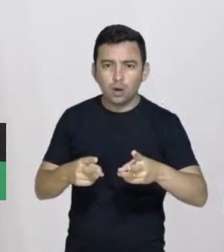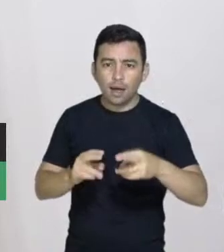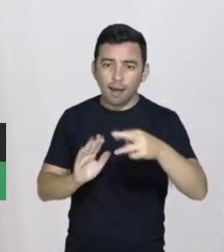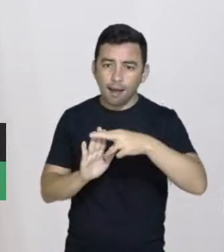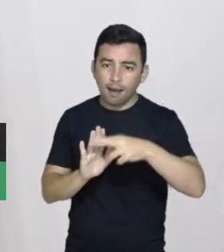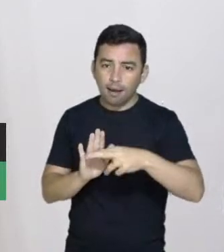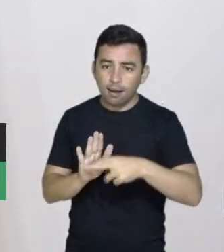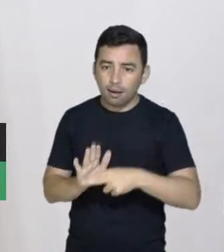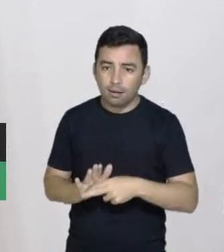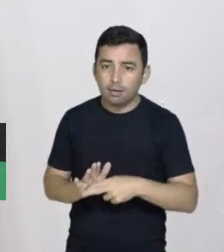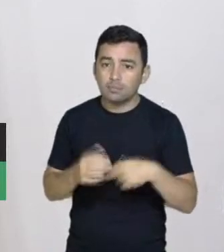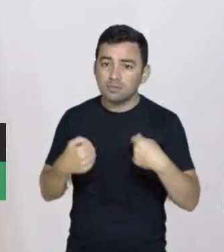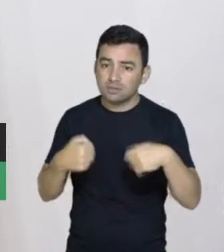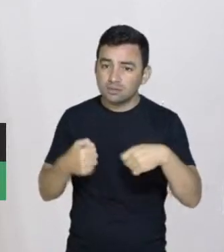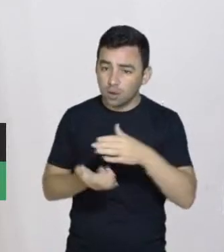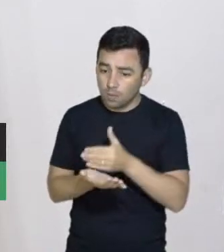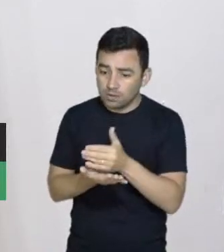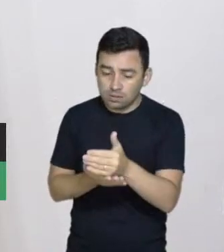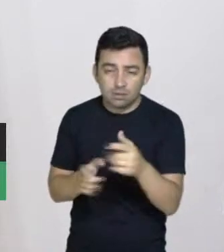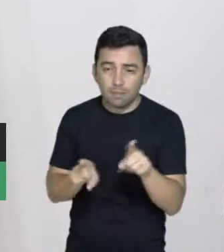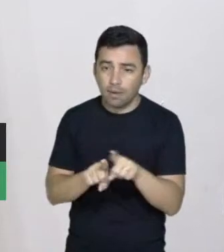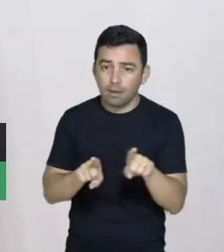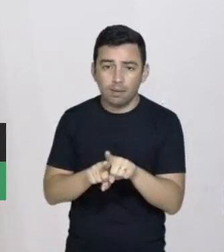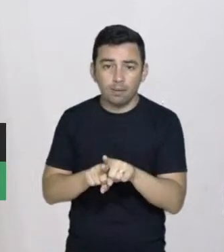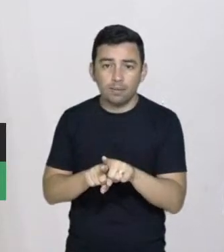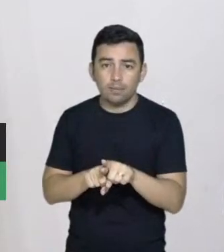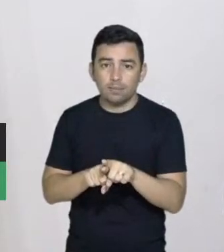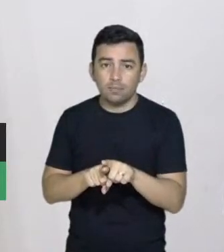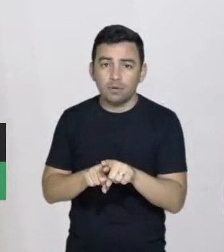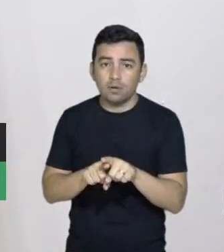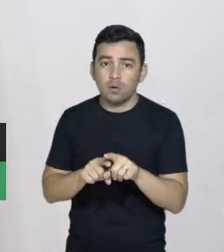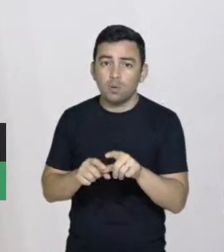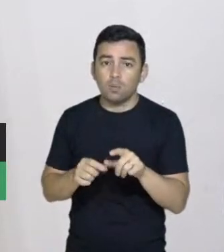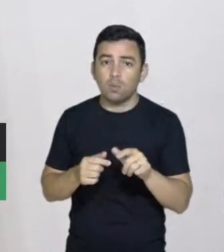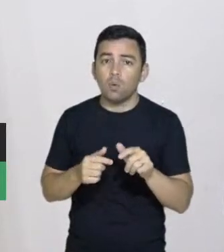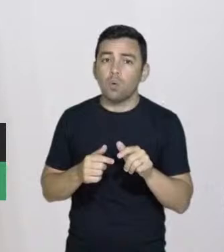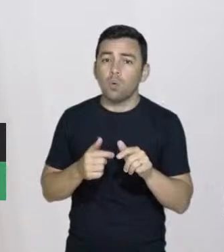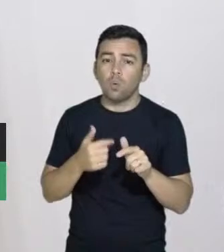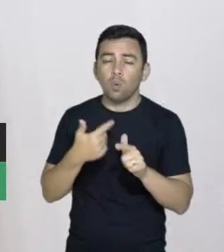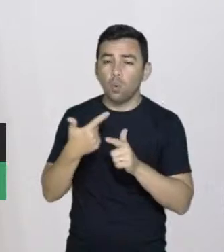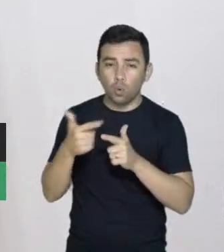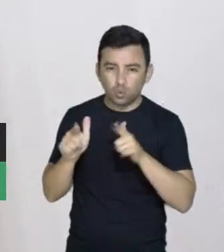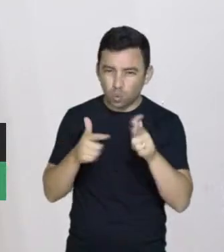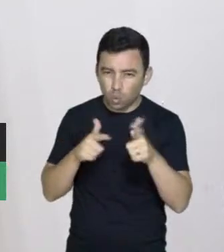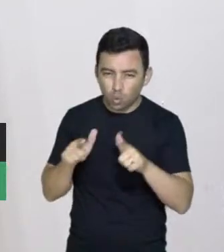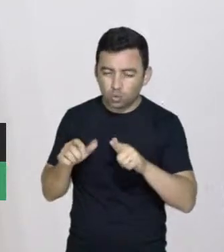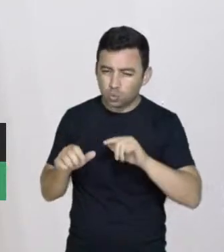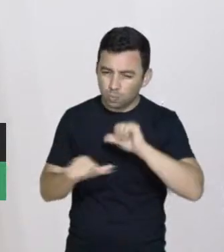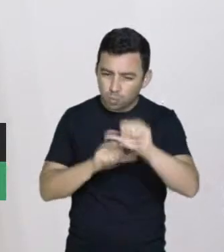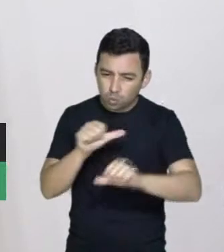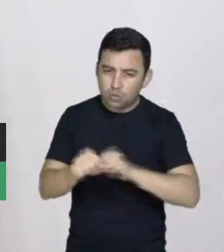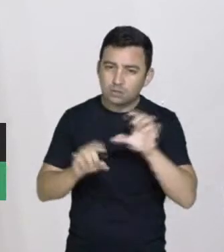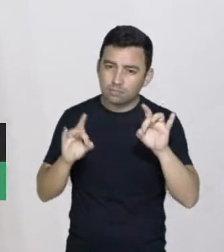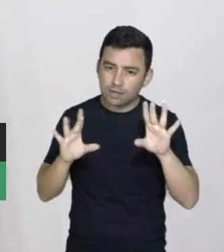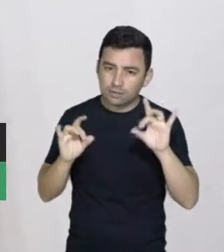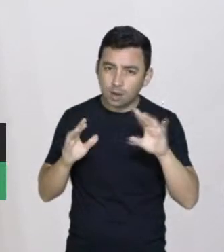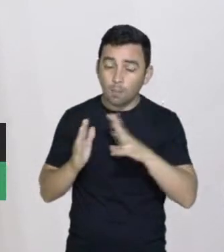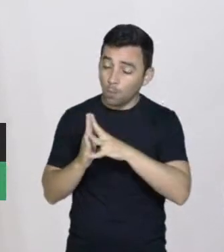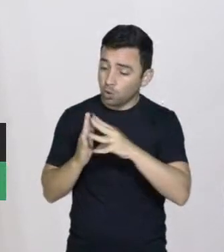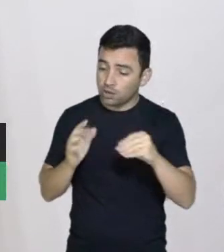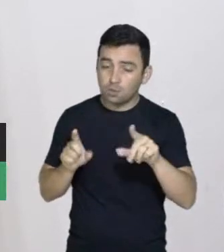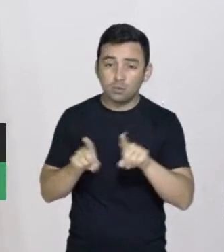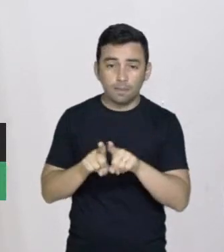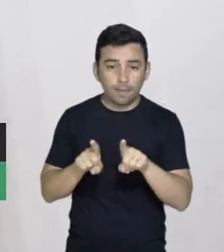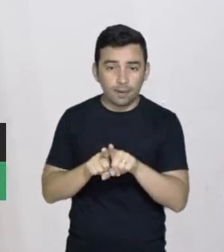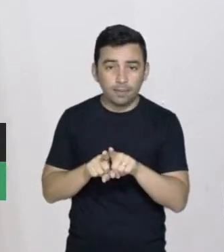jogo devem ser iniciadas. Para as próximas transferências especiais, a migração de modelo é uma discussão,